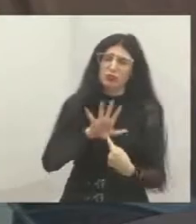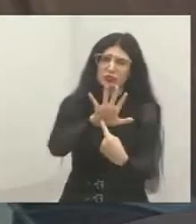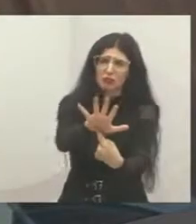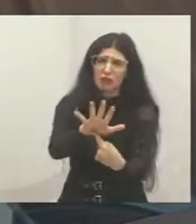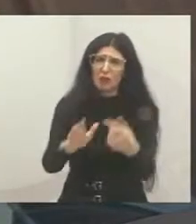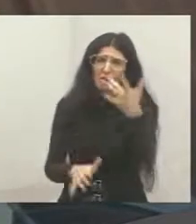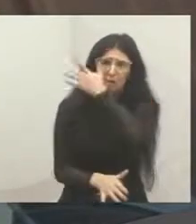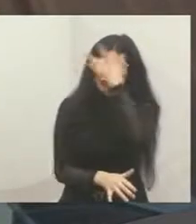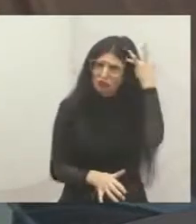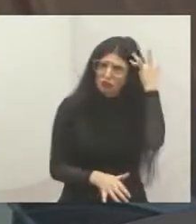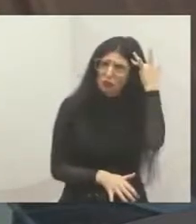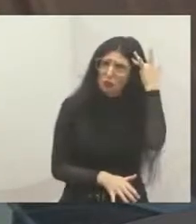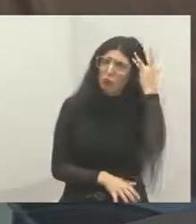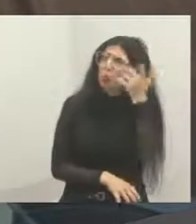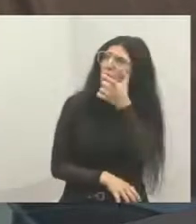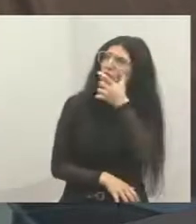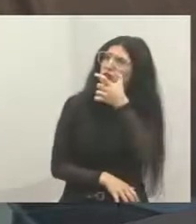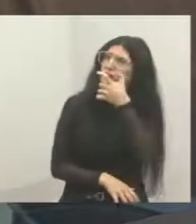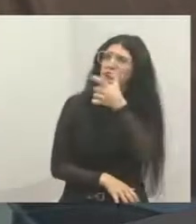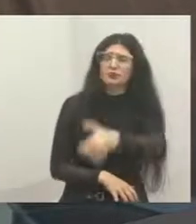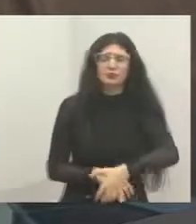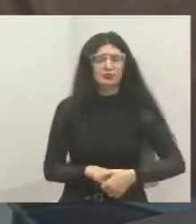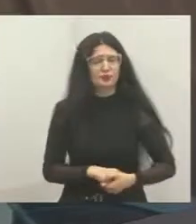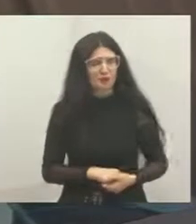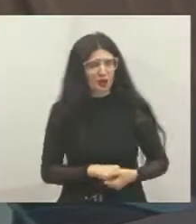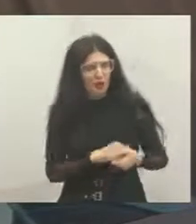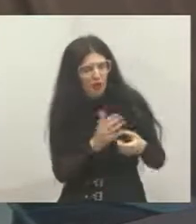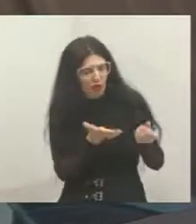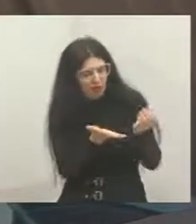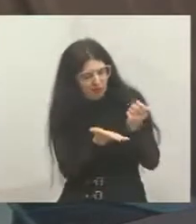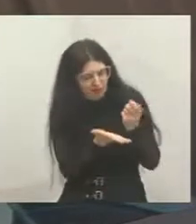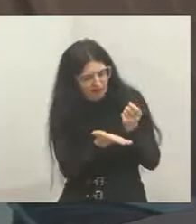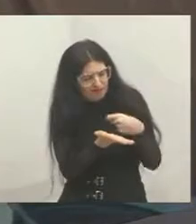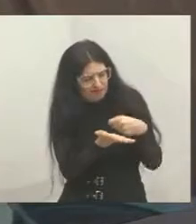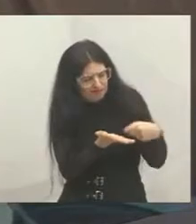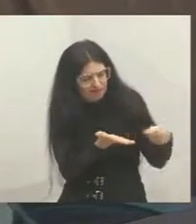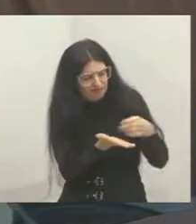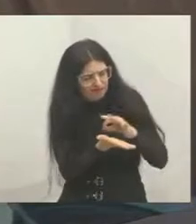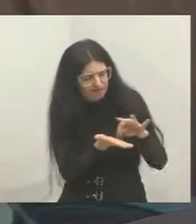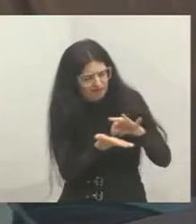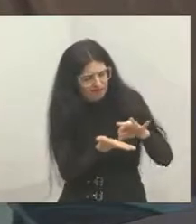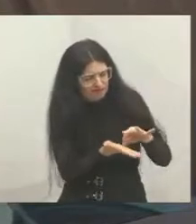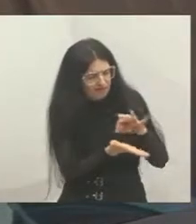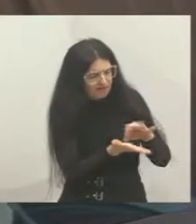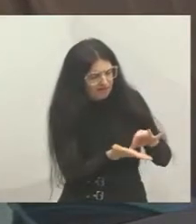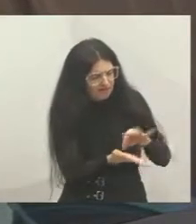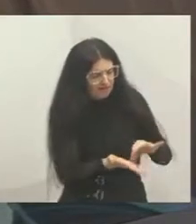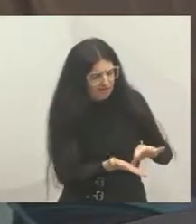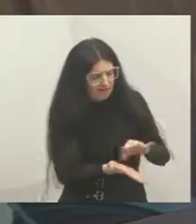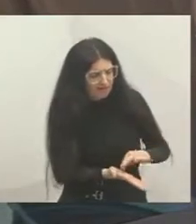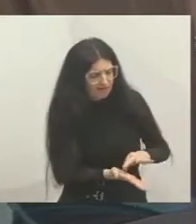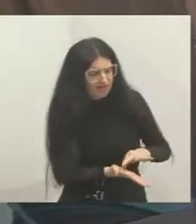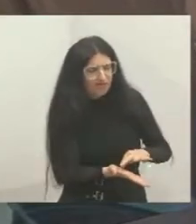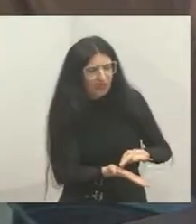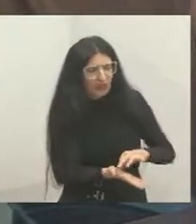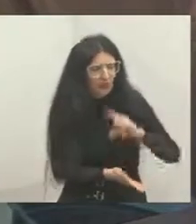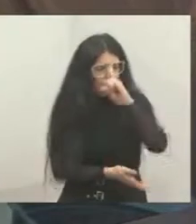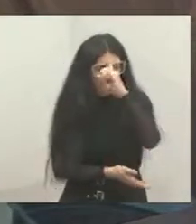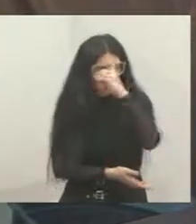aqui, na apresentação, eu marquei alguns pontos que eu acho que é importante tirar a dúvida.